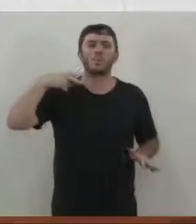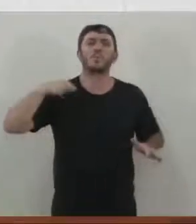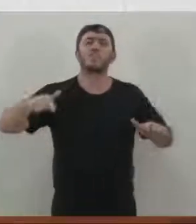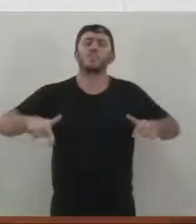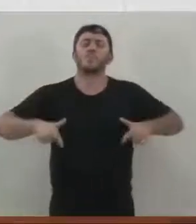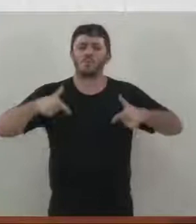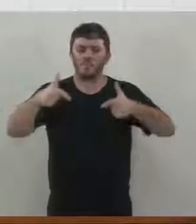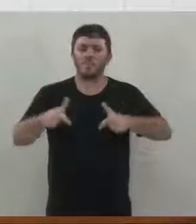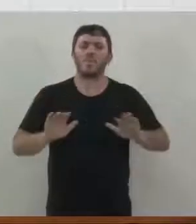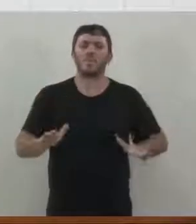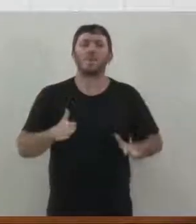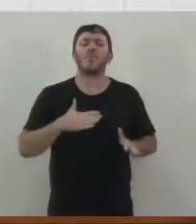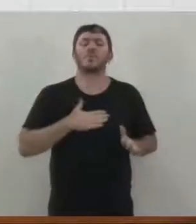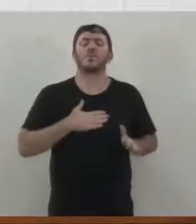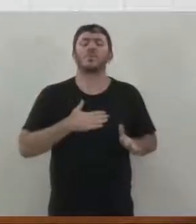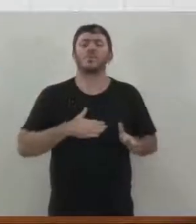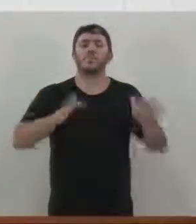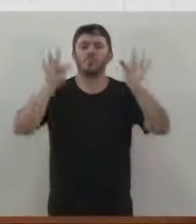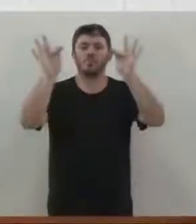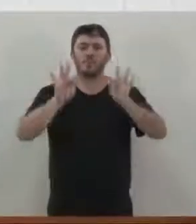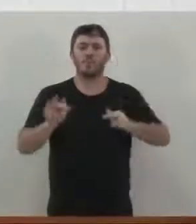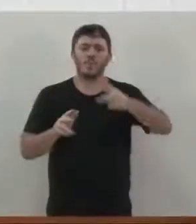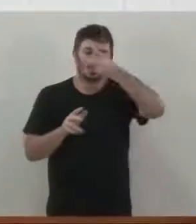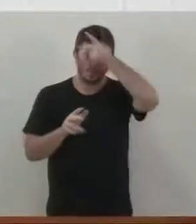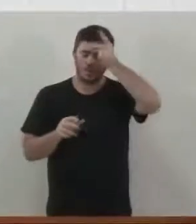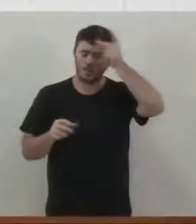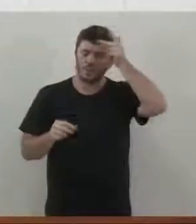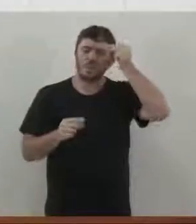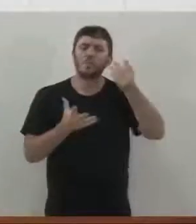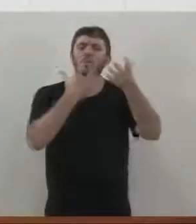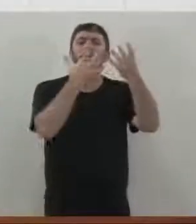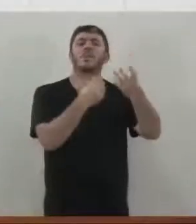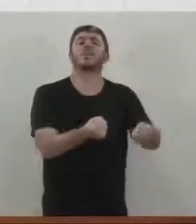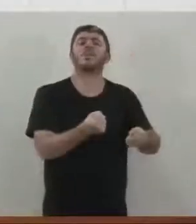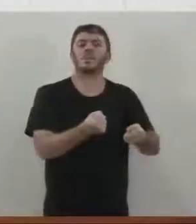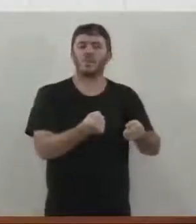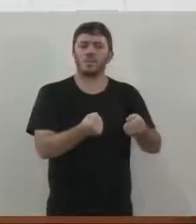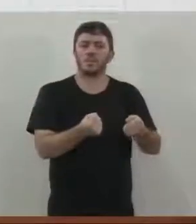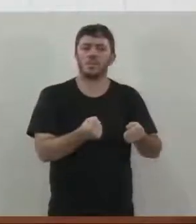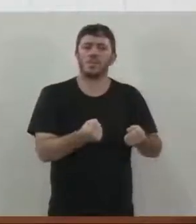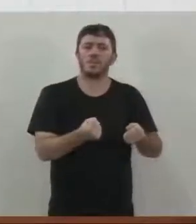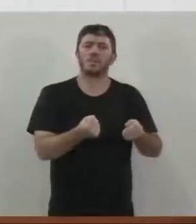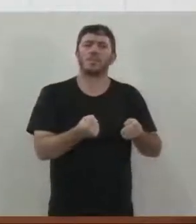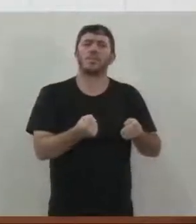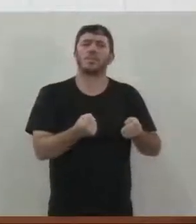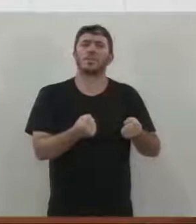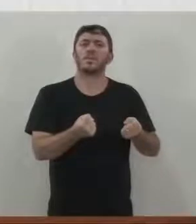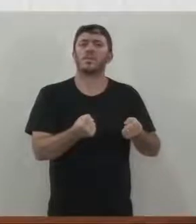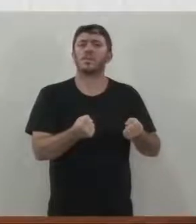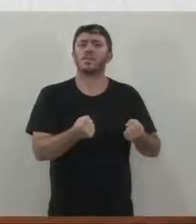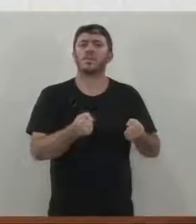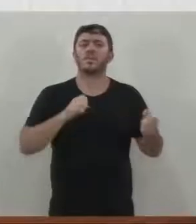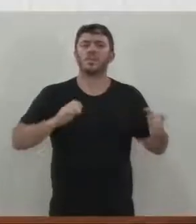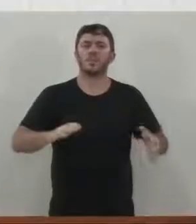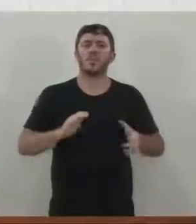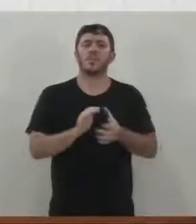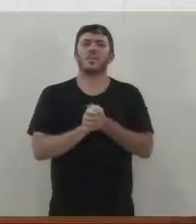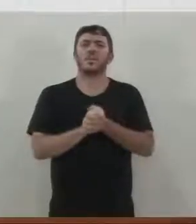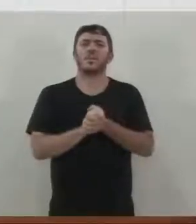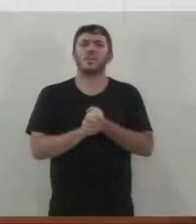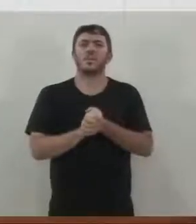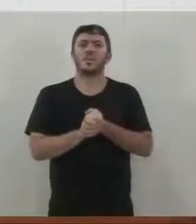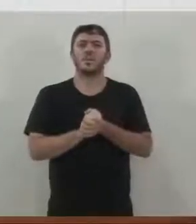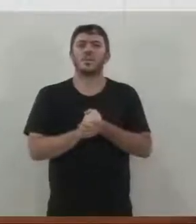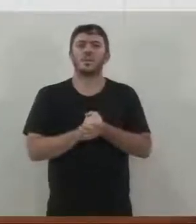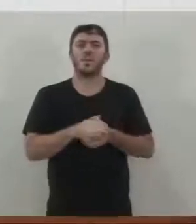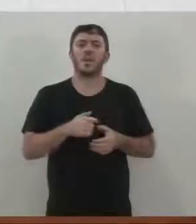batalharam. Então fico feliz para a prefeitura ter atendido a nossa indicação. Eu mesmo fui uma das pessoas que terminei batendo